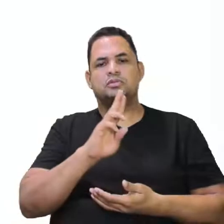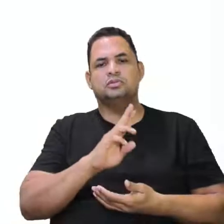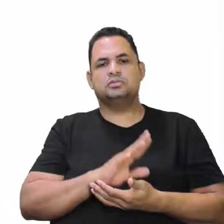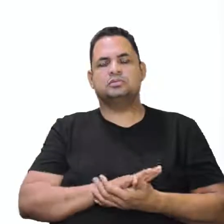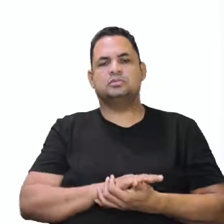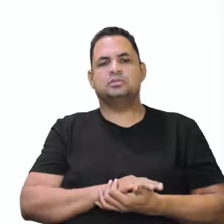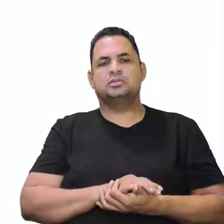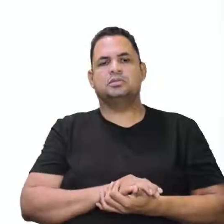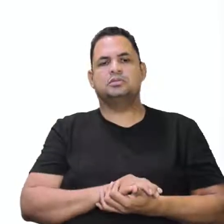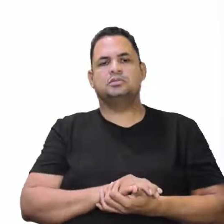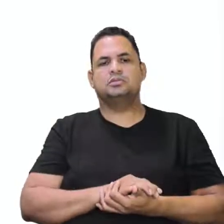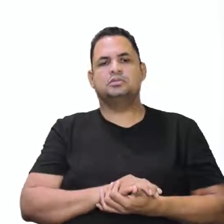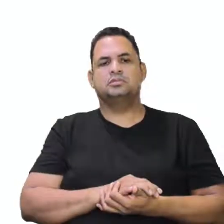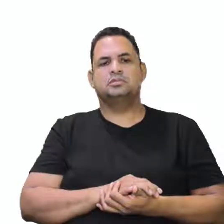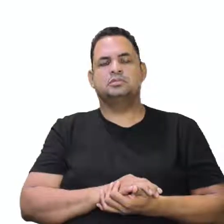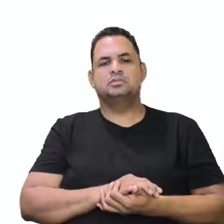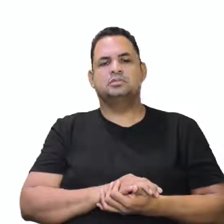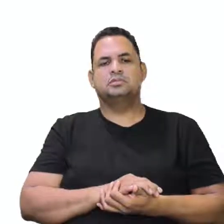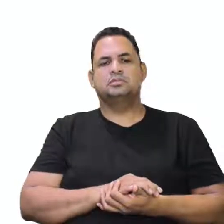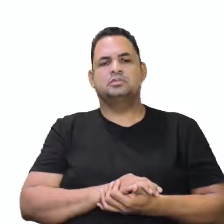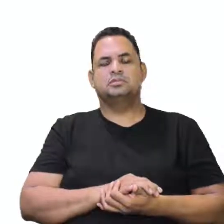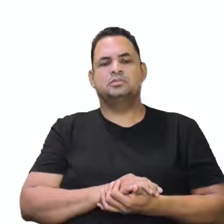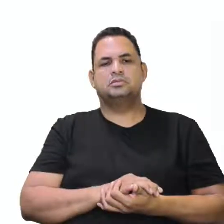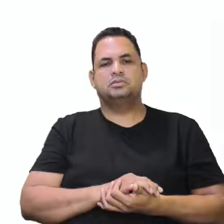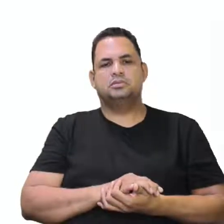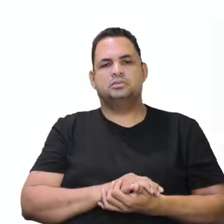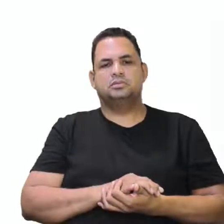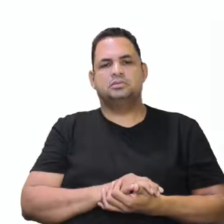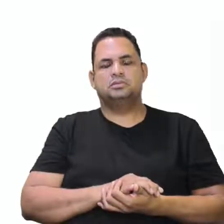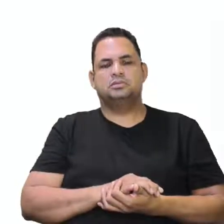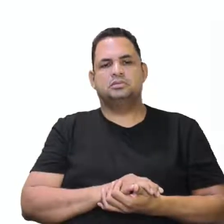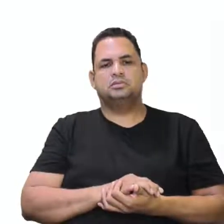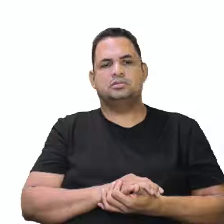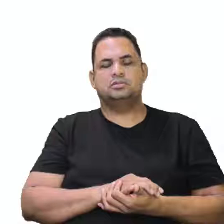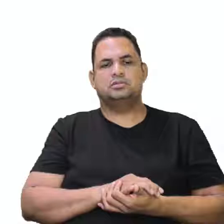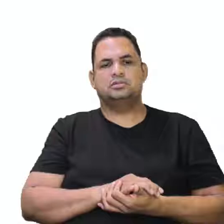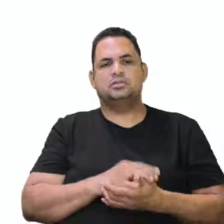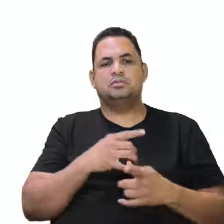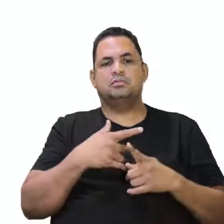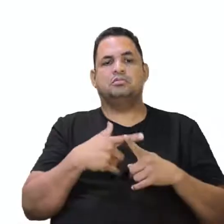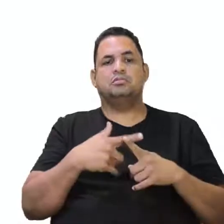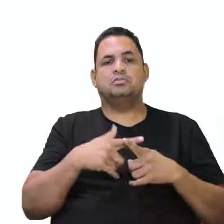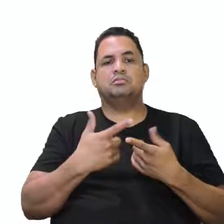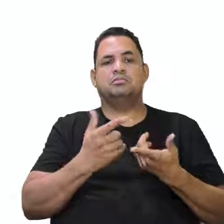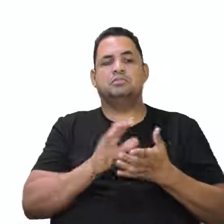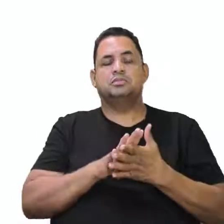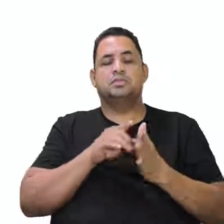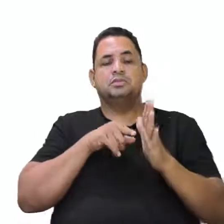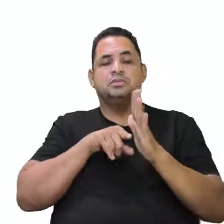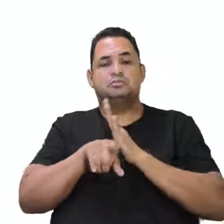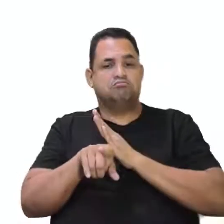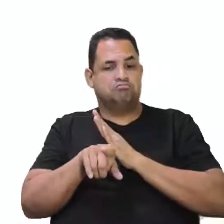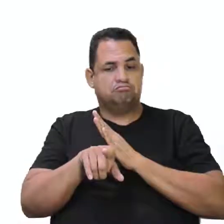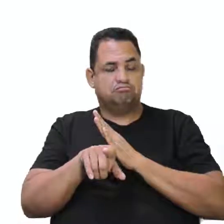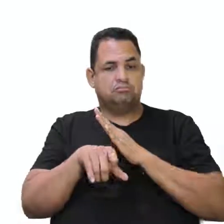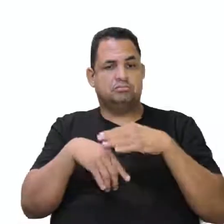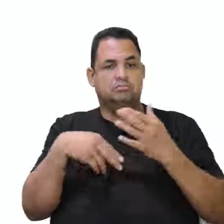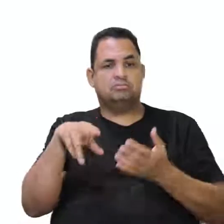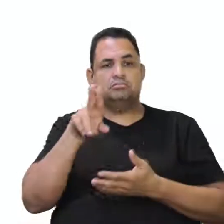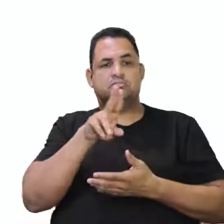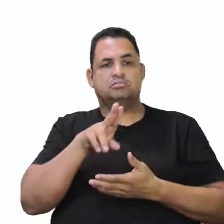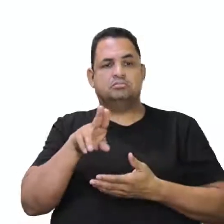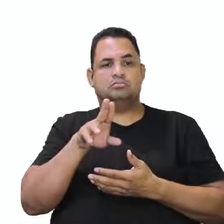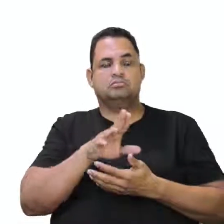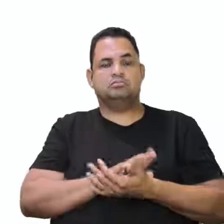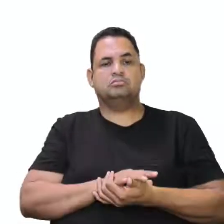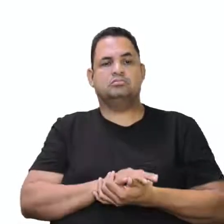meu somewhere. Somewhere. Is there somewhere to go? Porque eu estou fazendo uma pergunta. Eu vou usar